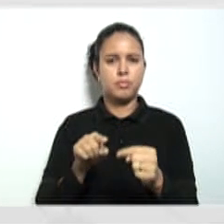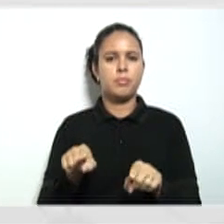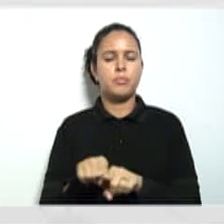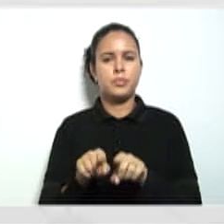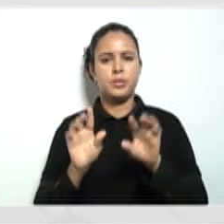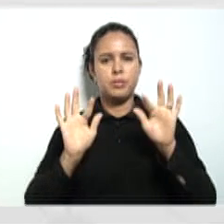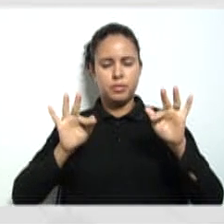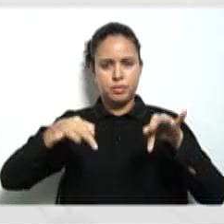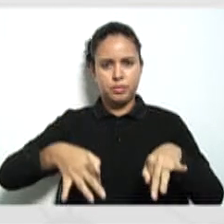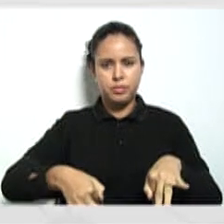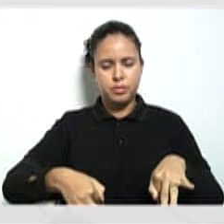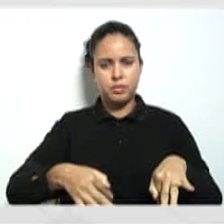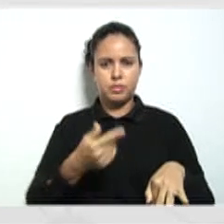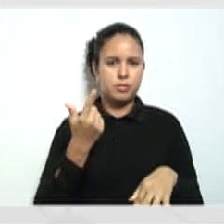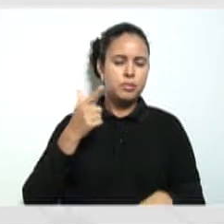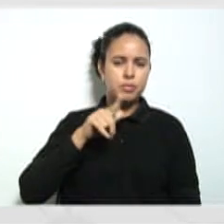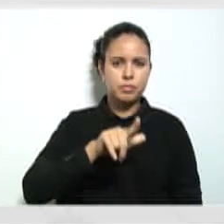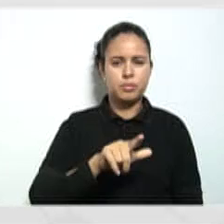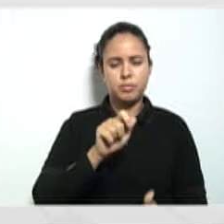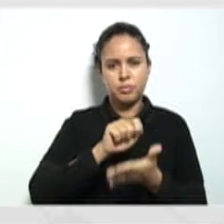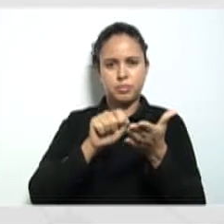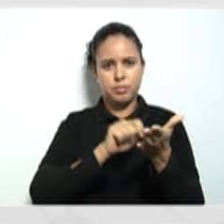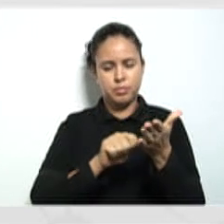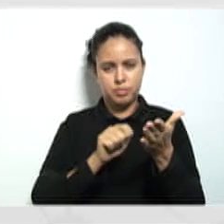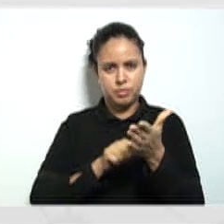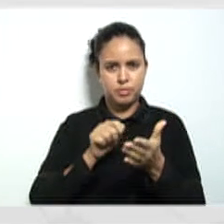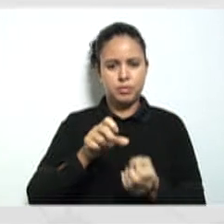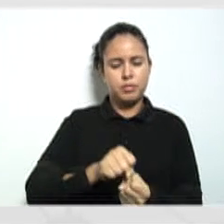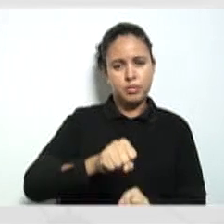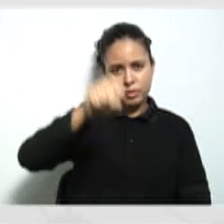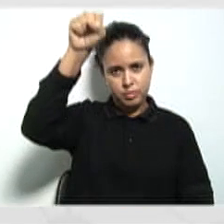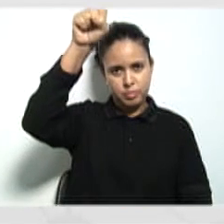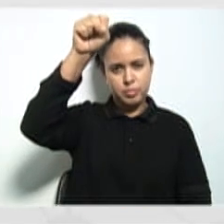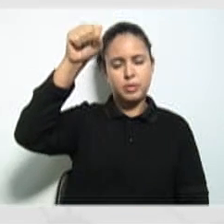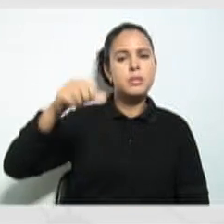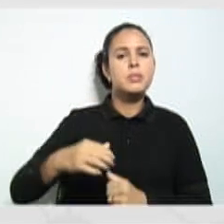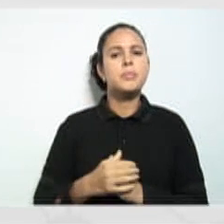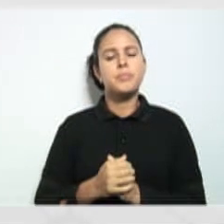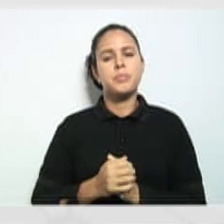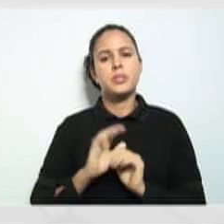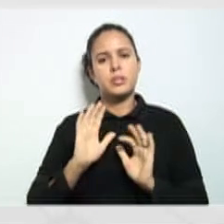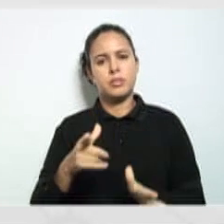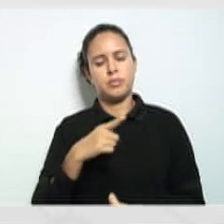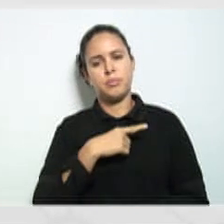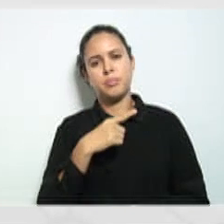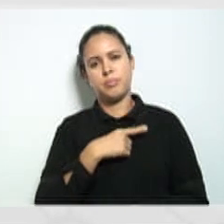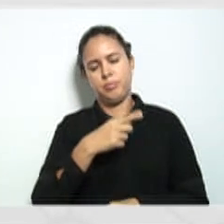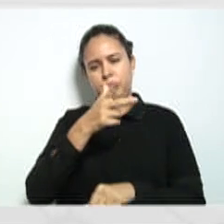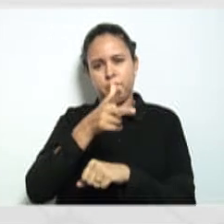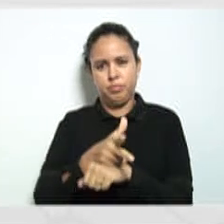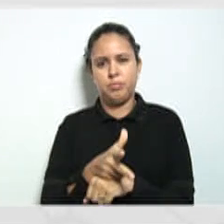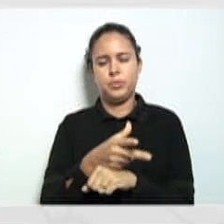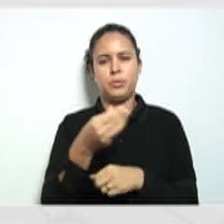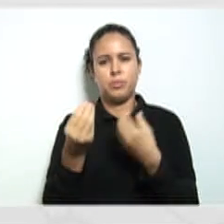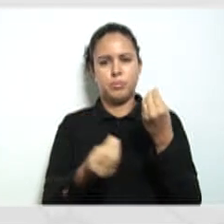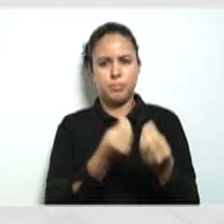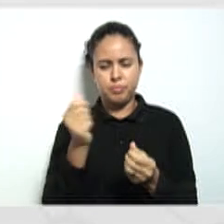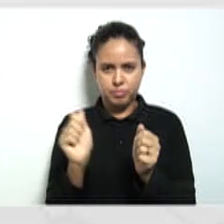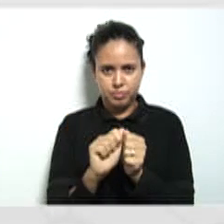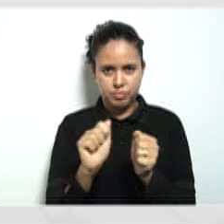no final você consiga escrever um banner. A gente sabe que vocês viram um recurso já aqui no IFRO, uma externa de como que é um banner, como